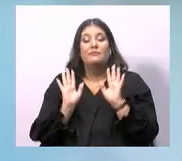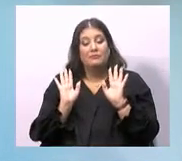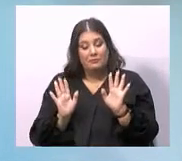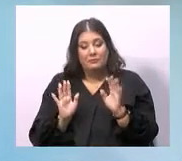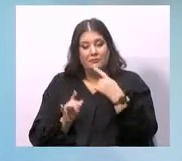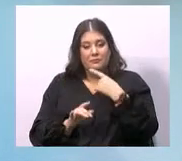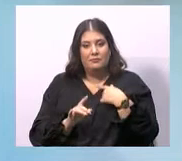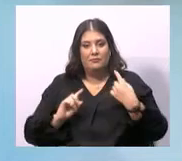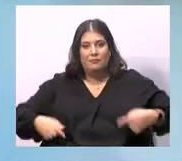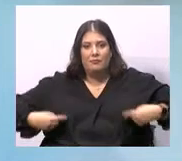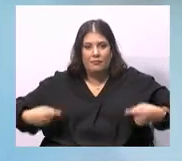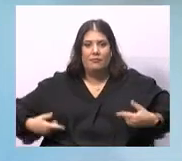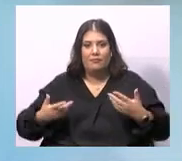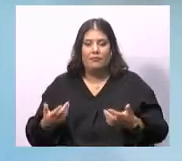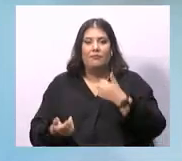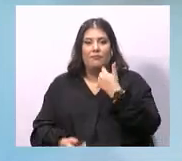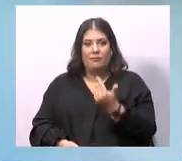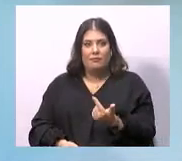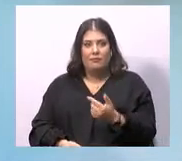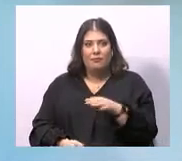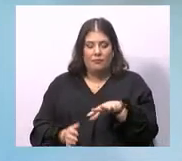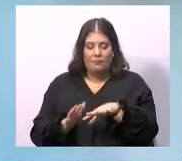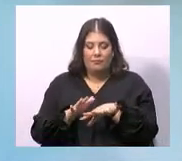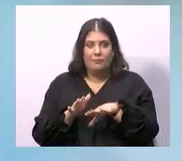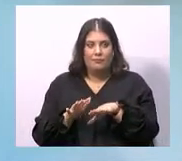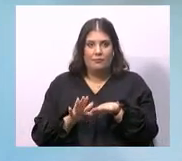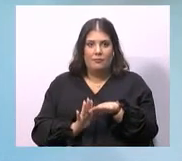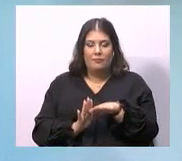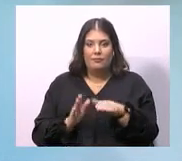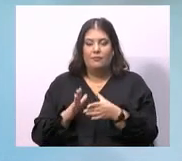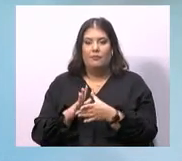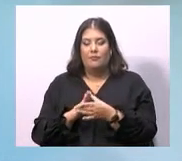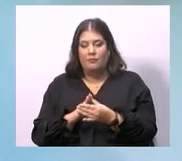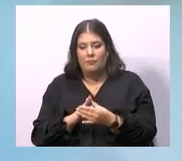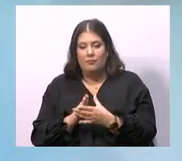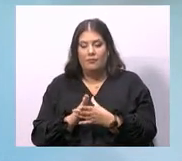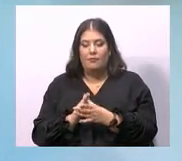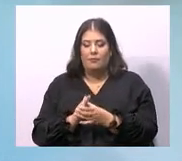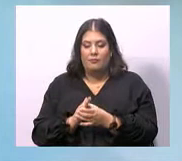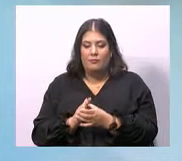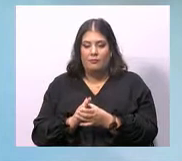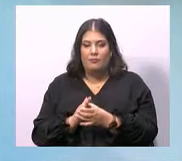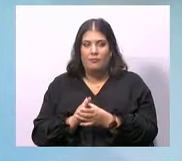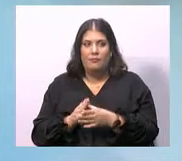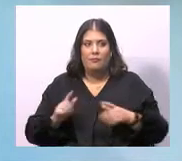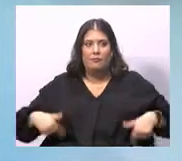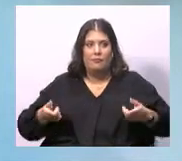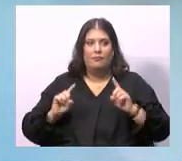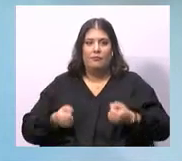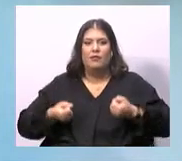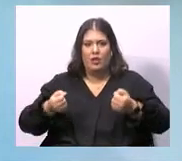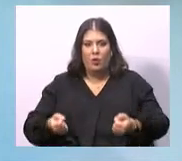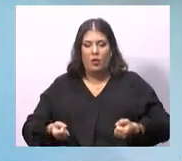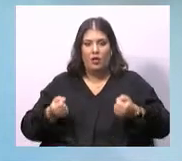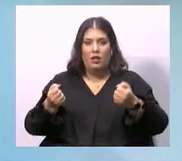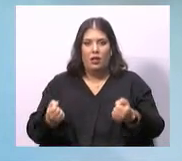Disse-me que também está numa cadeira de rodas, que os dedos estão unidos, foi operado a um joanete. Quer dizer, eu ando com um andarilho, mas eu ando com andarilho. a